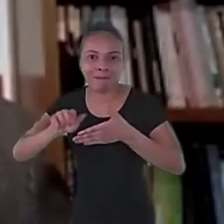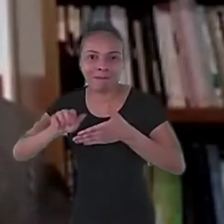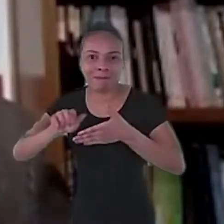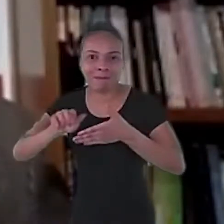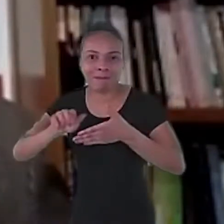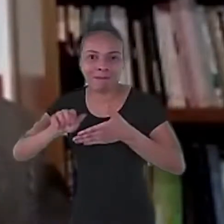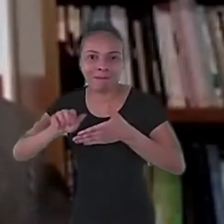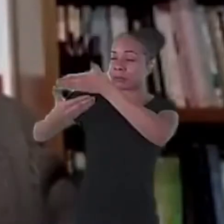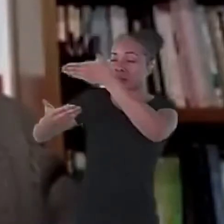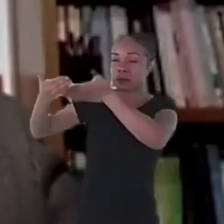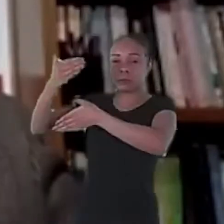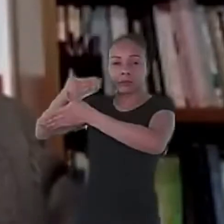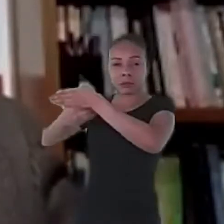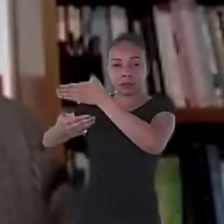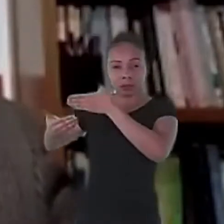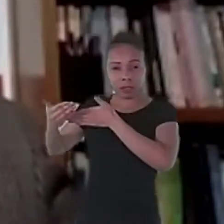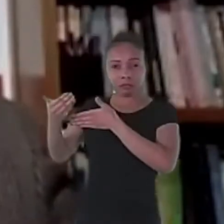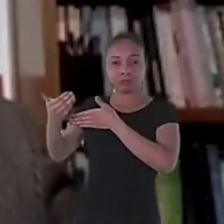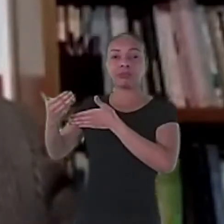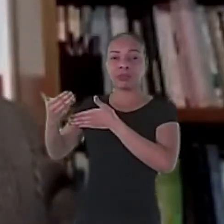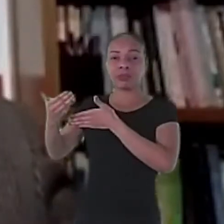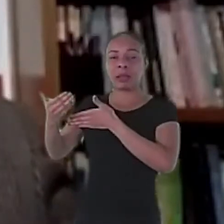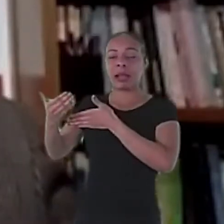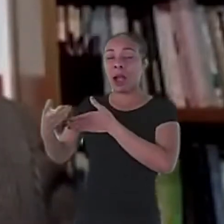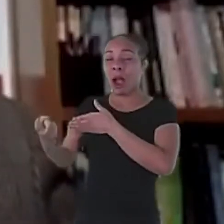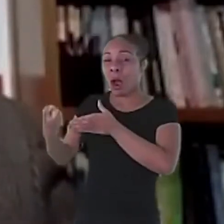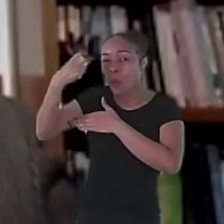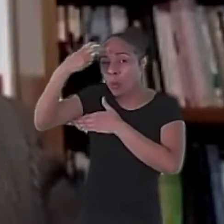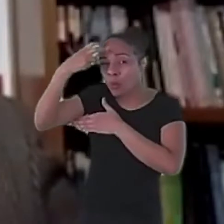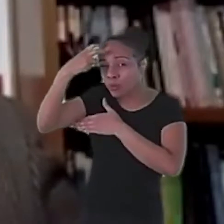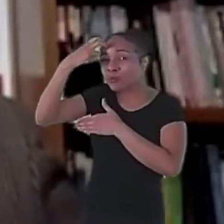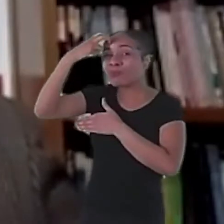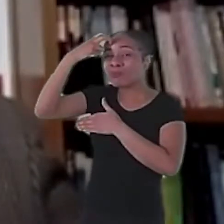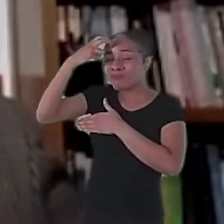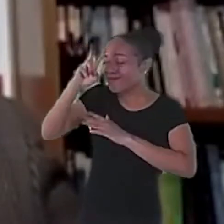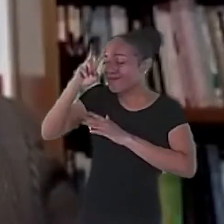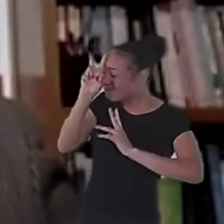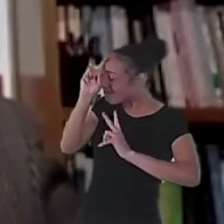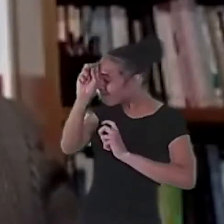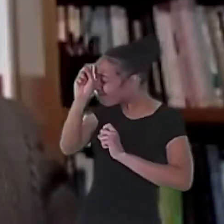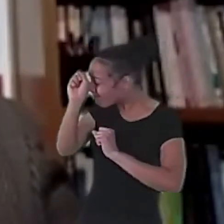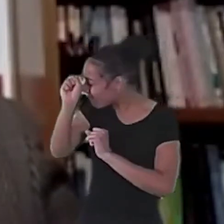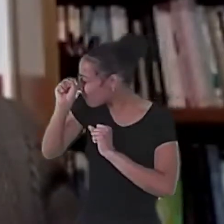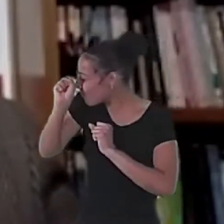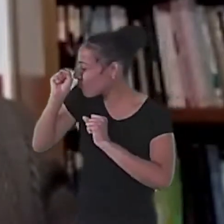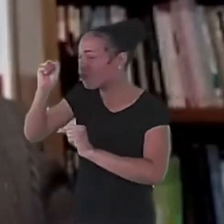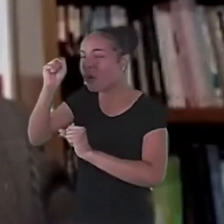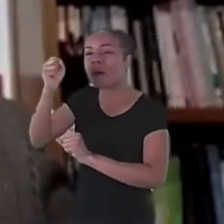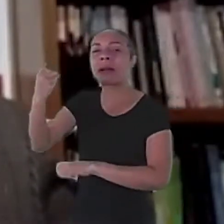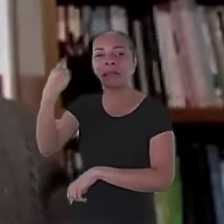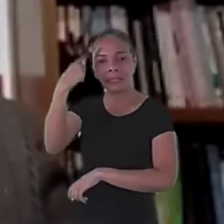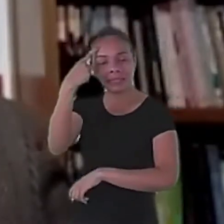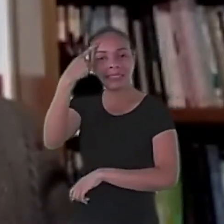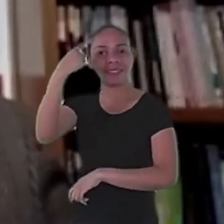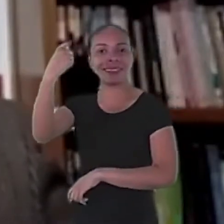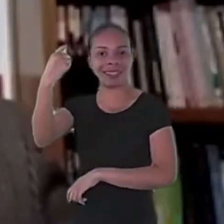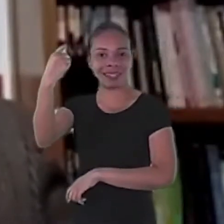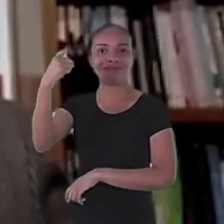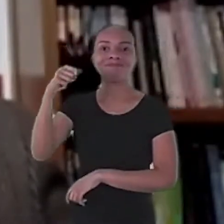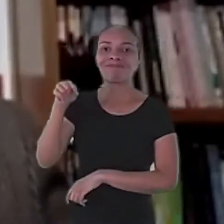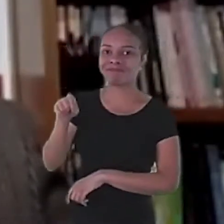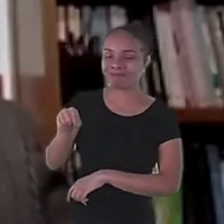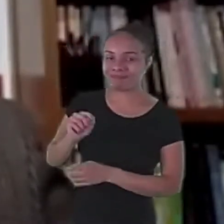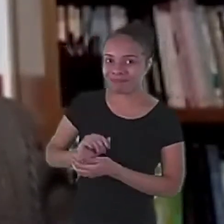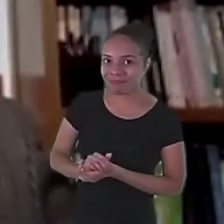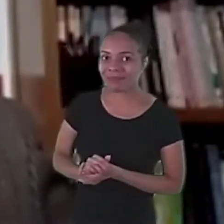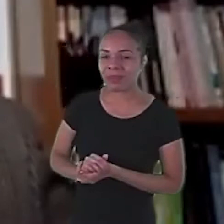bastante forte na cultura. Na cultura, por exemplo, que é chamada de